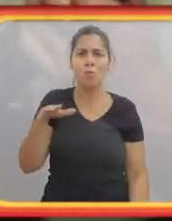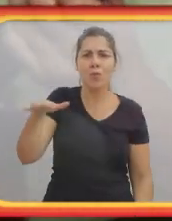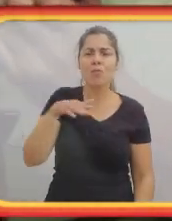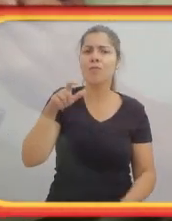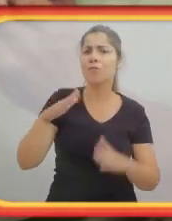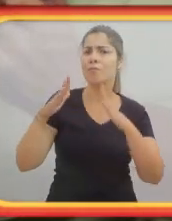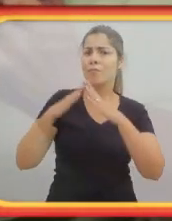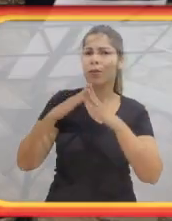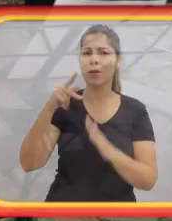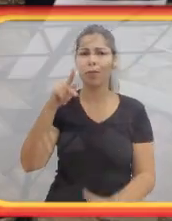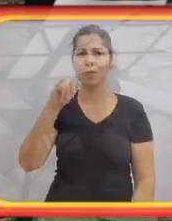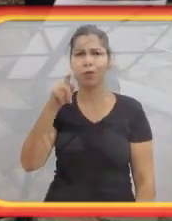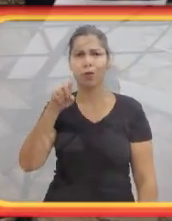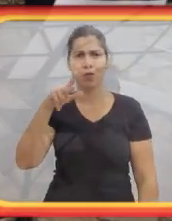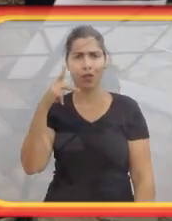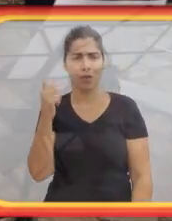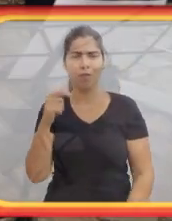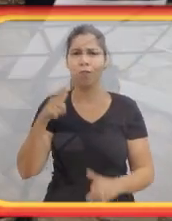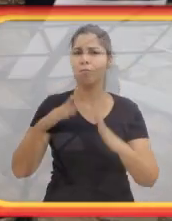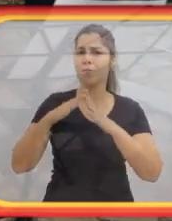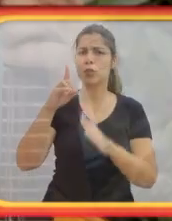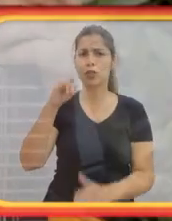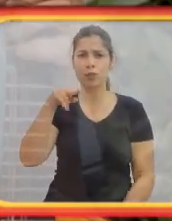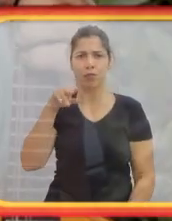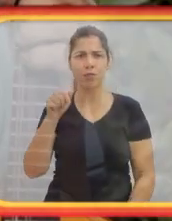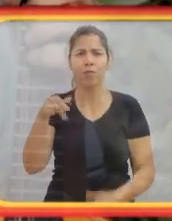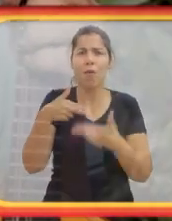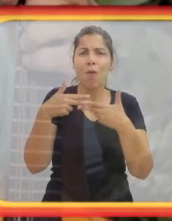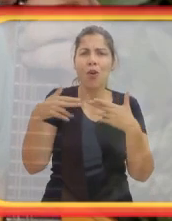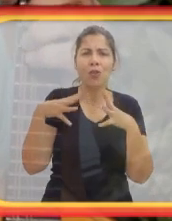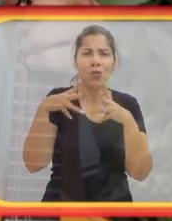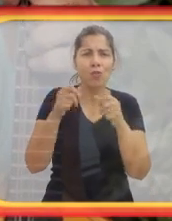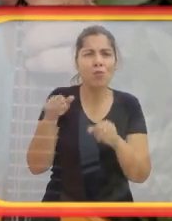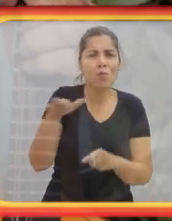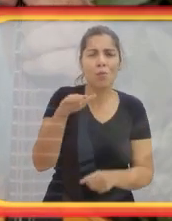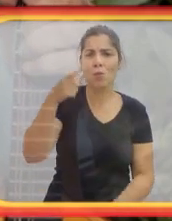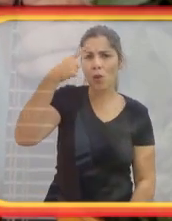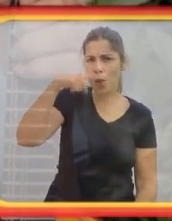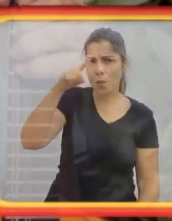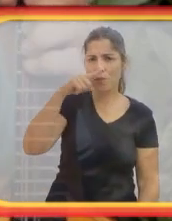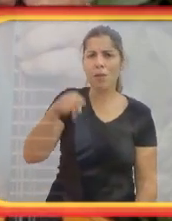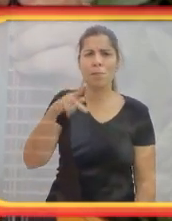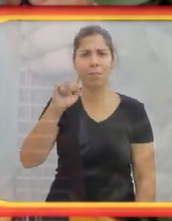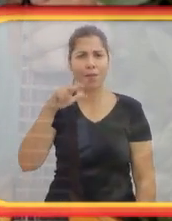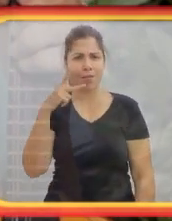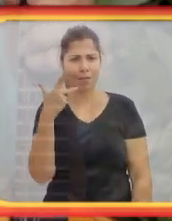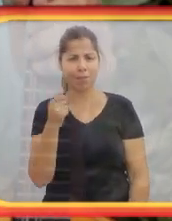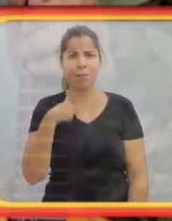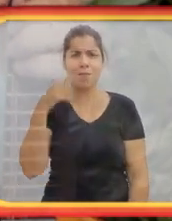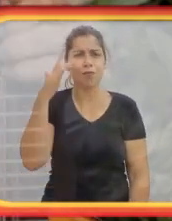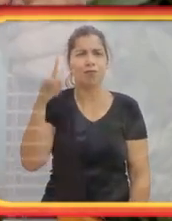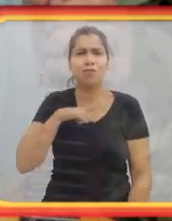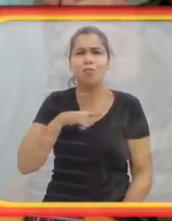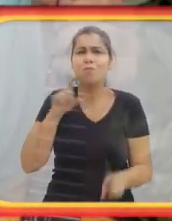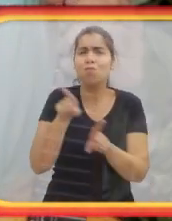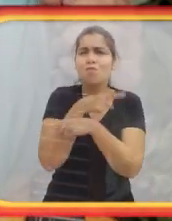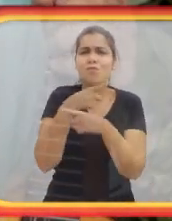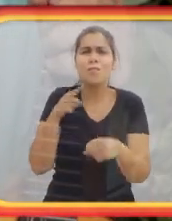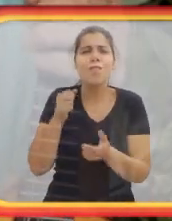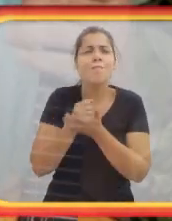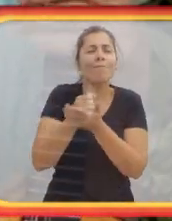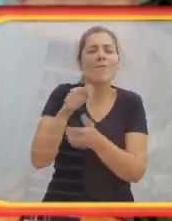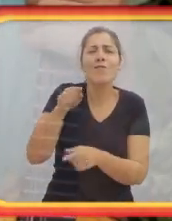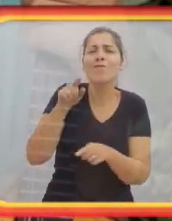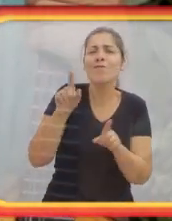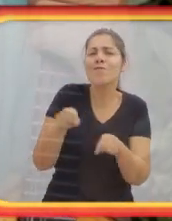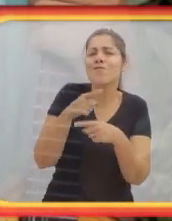mora Pixinguinha, onde Borodino, essa coisa toda. A célula do subúrbio da Leopoldina, que é a Penha, ali tinha Cincinnati, tinha músicos